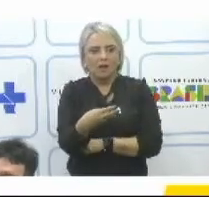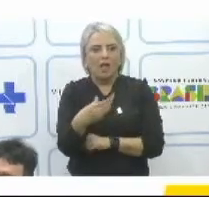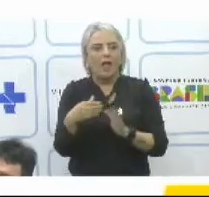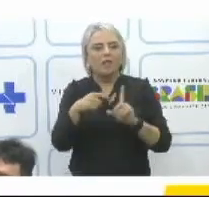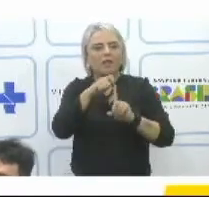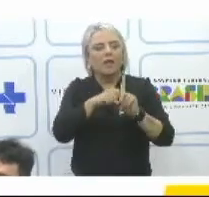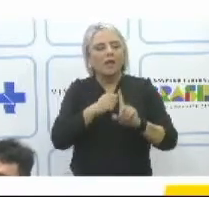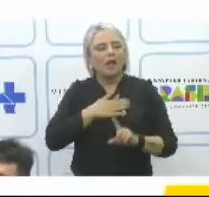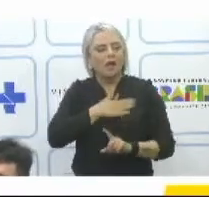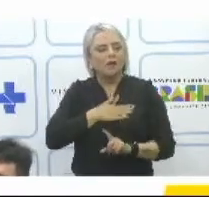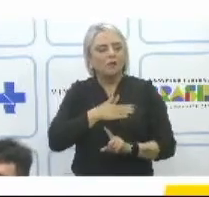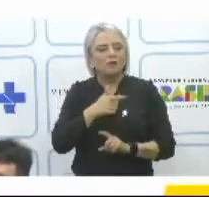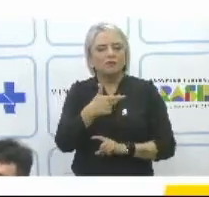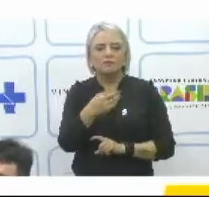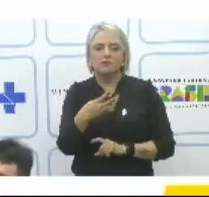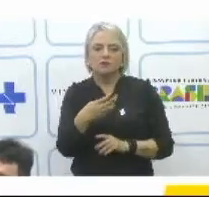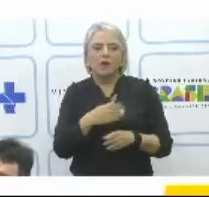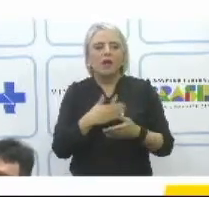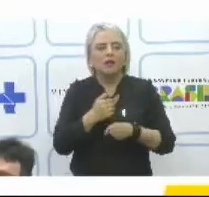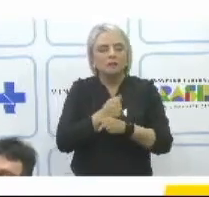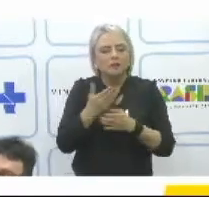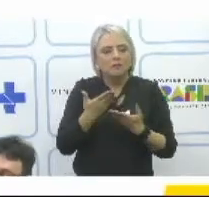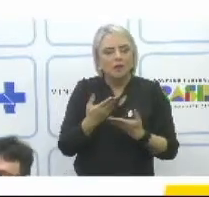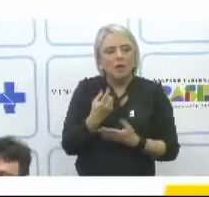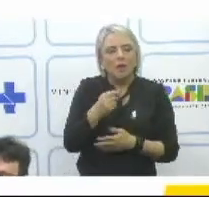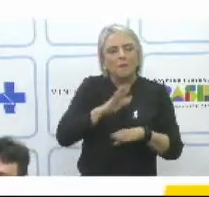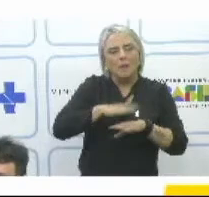de 2024 a gente já tem também aí mais de